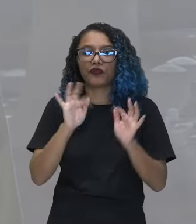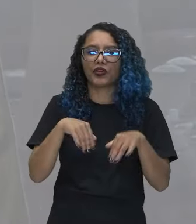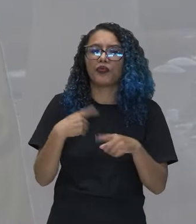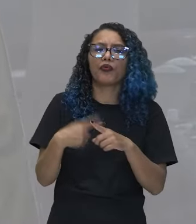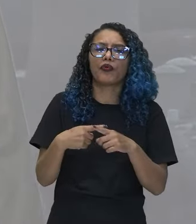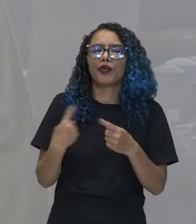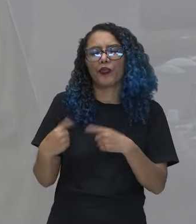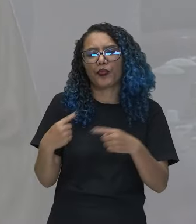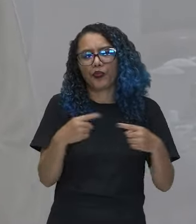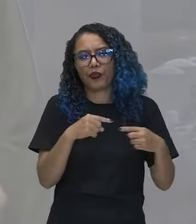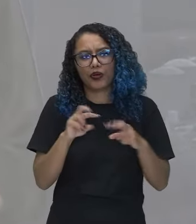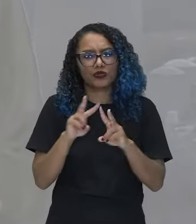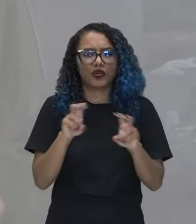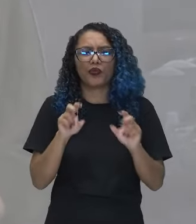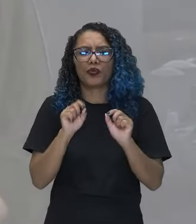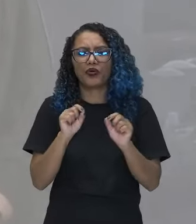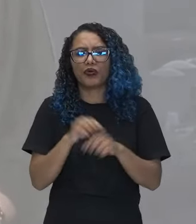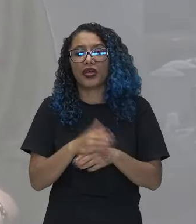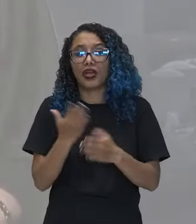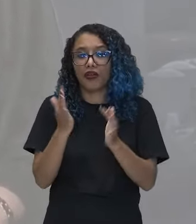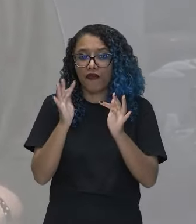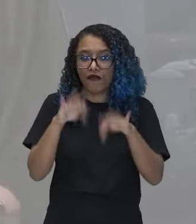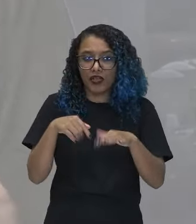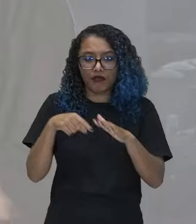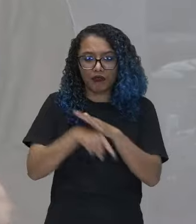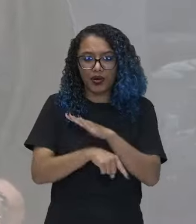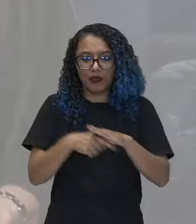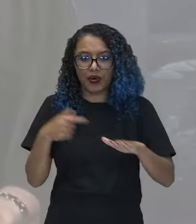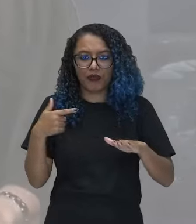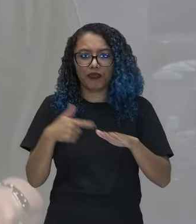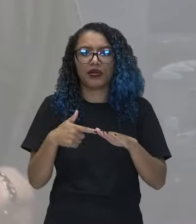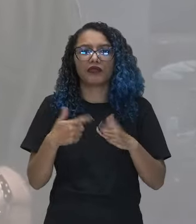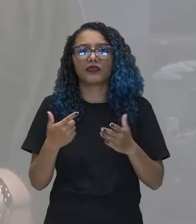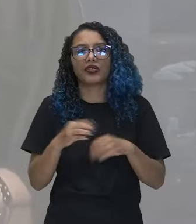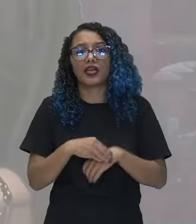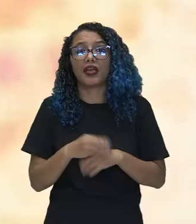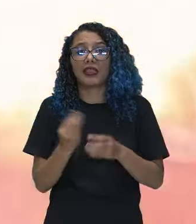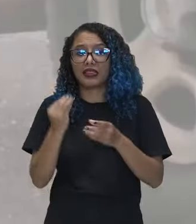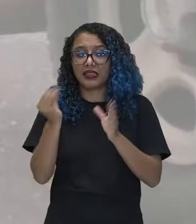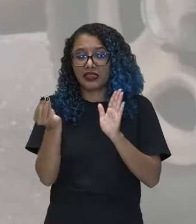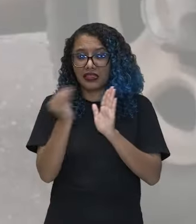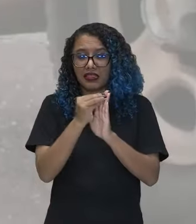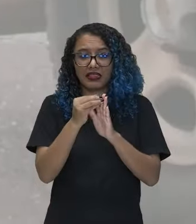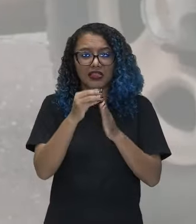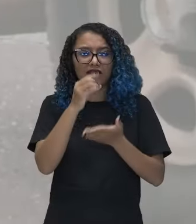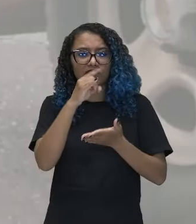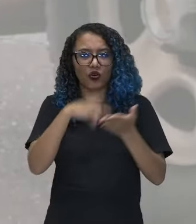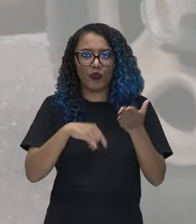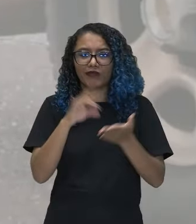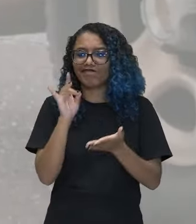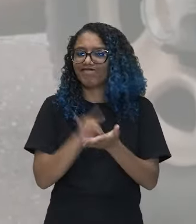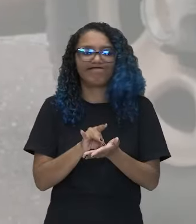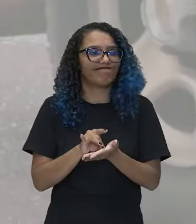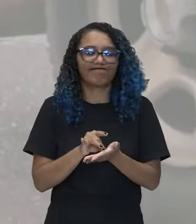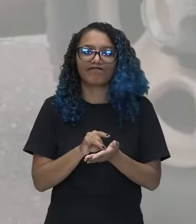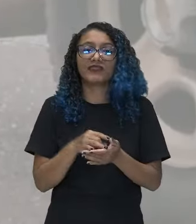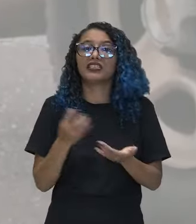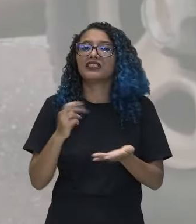debate sobre a eliminação total dos combustíveis fósseis, que acabou não entrando no texto final. Sinal que a gente ainda vai ter por muito